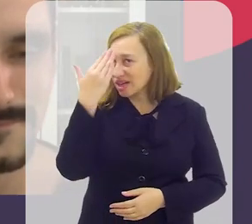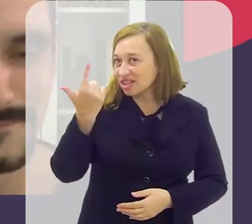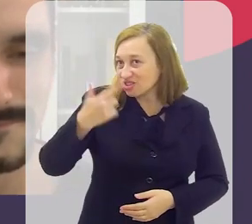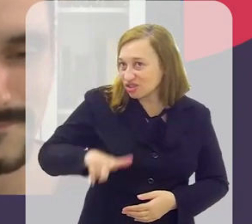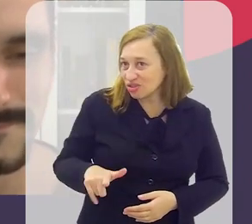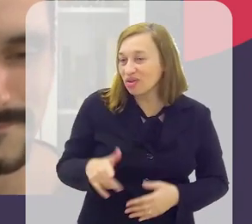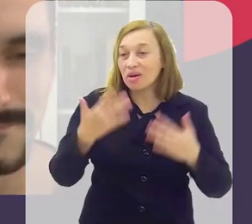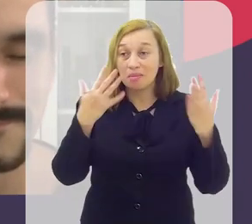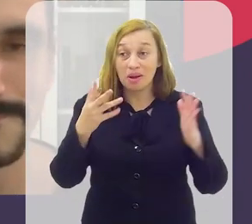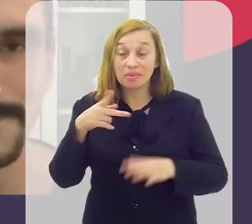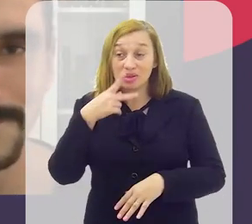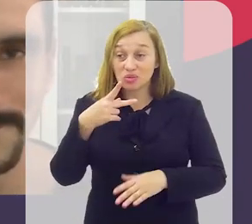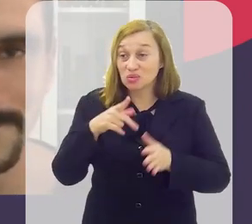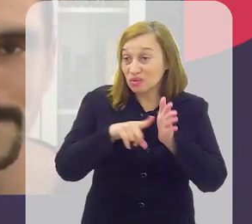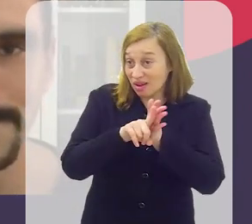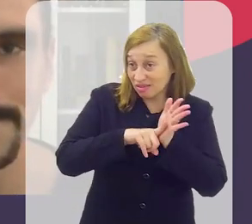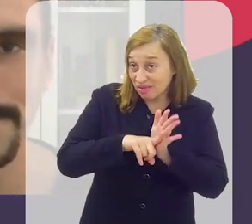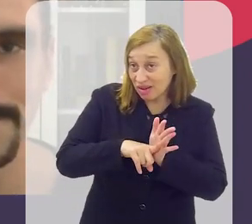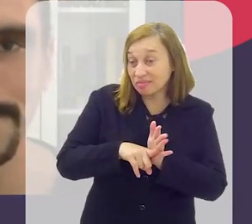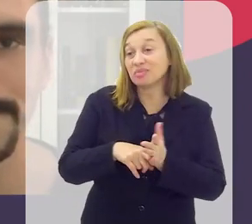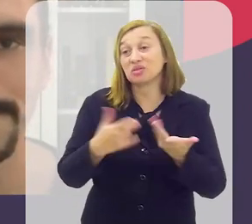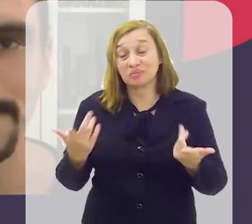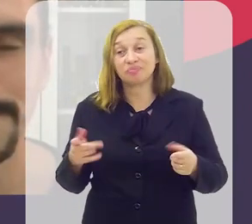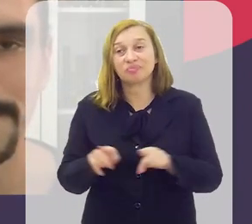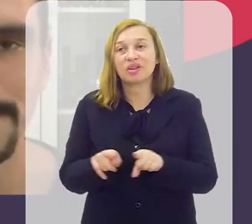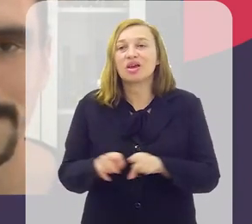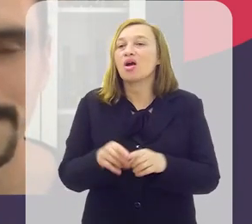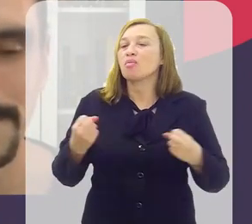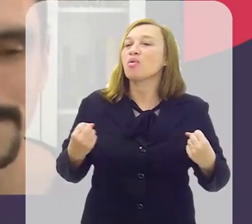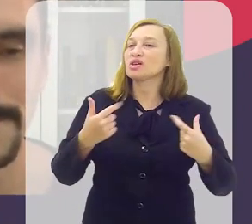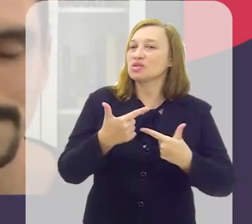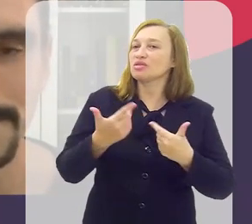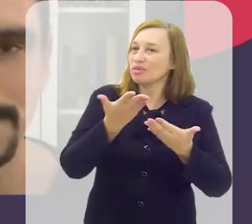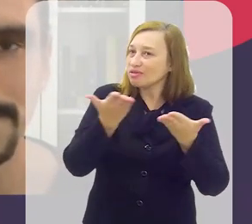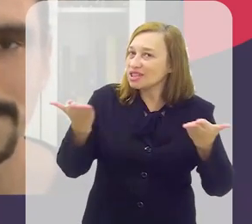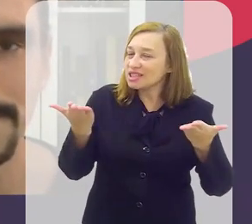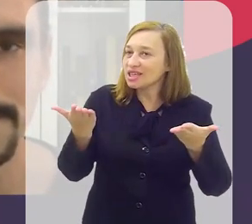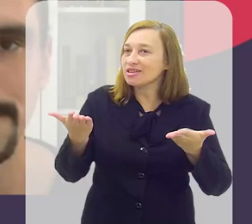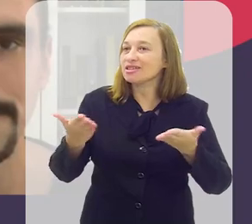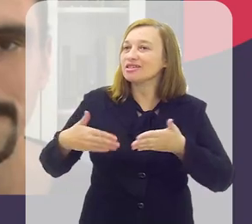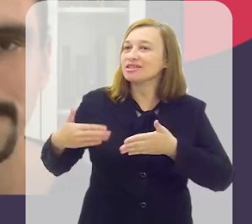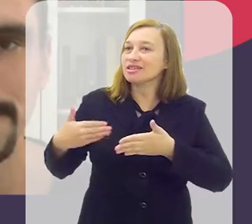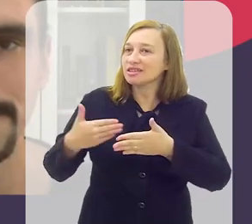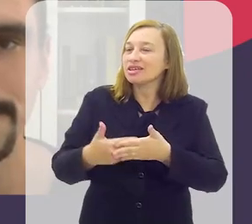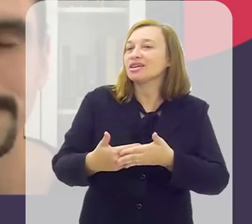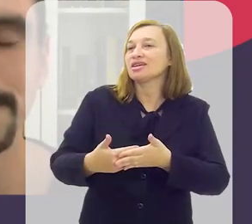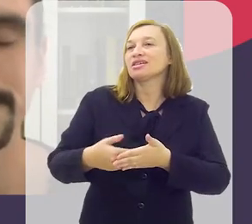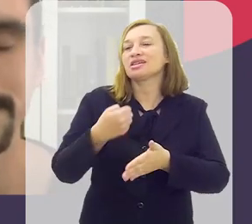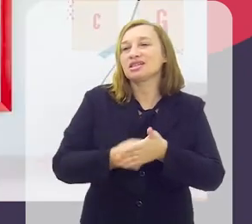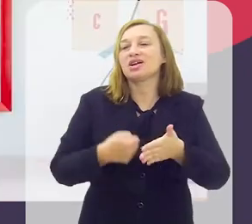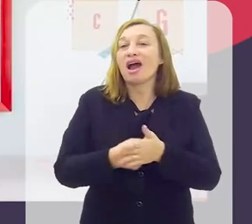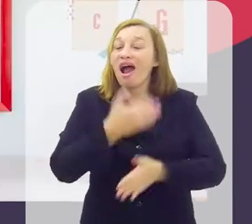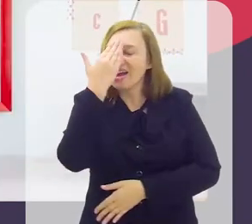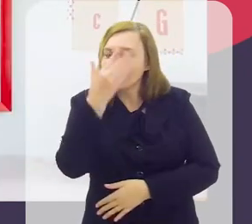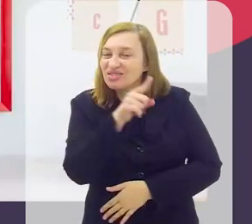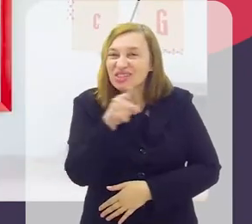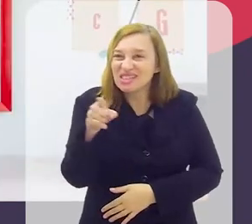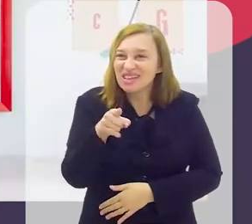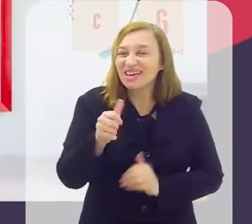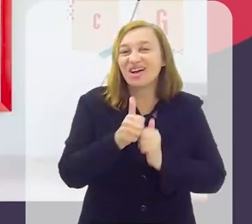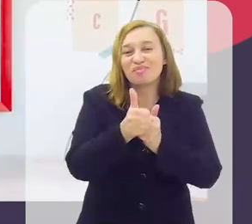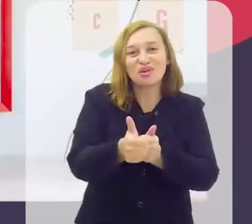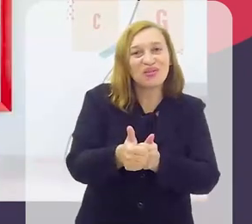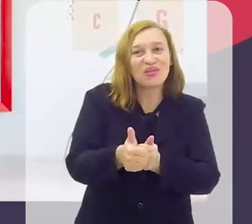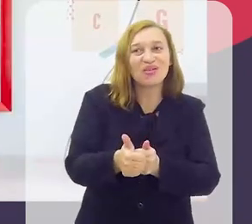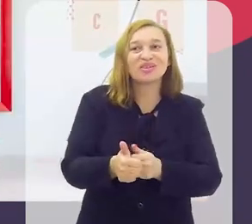Muito obrigada mais uma vez. Parabéns pela sua pesquisa também. Boa sorte para vocês aí nessa caminhada. E eu agradeço